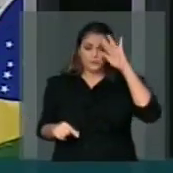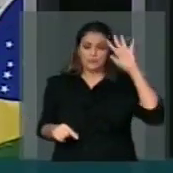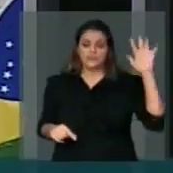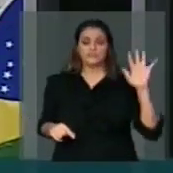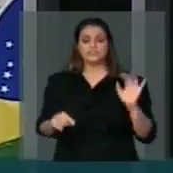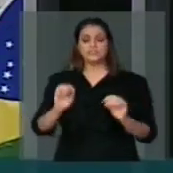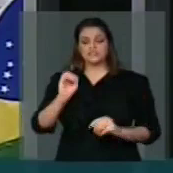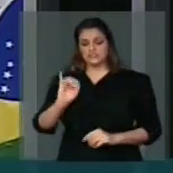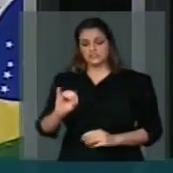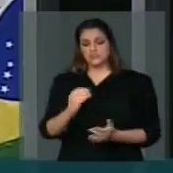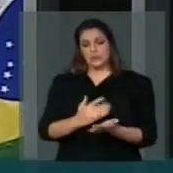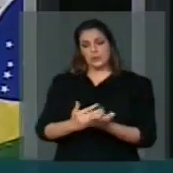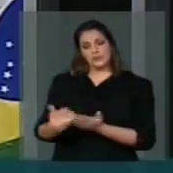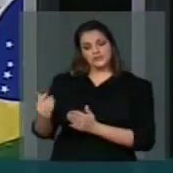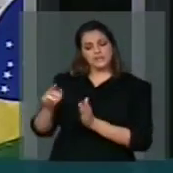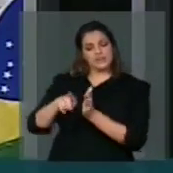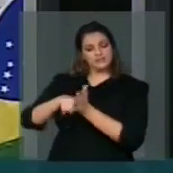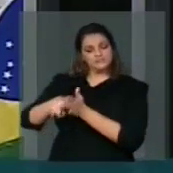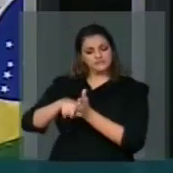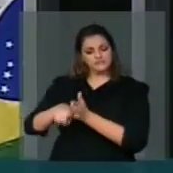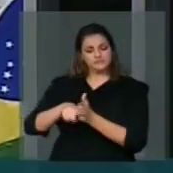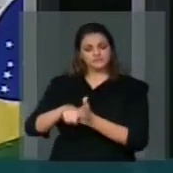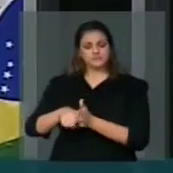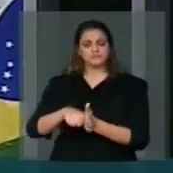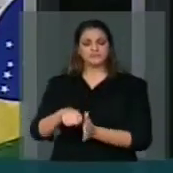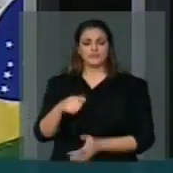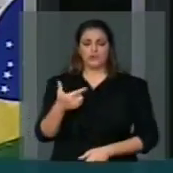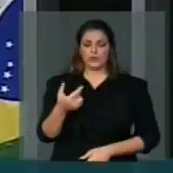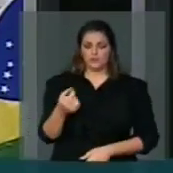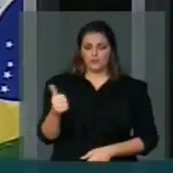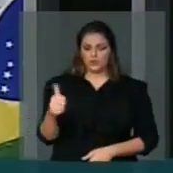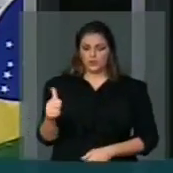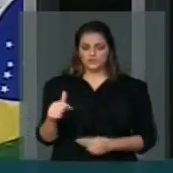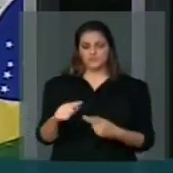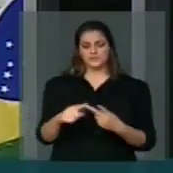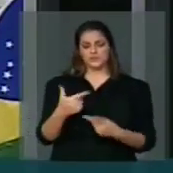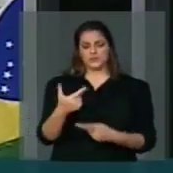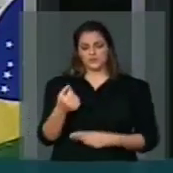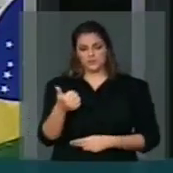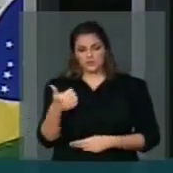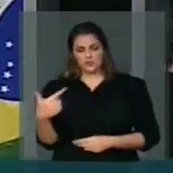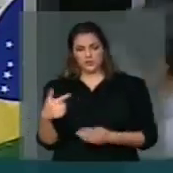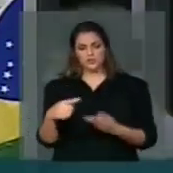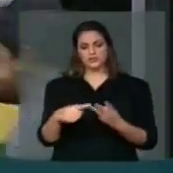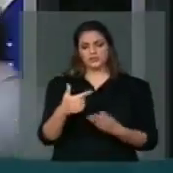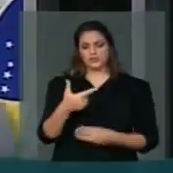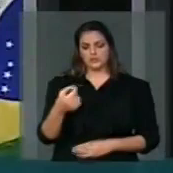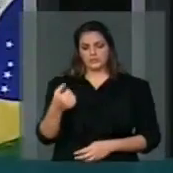apurar os rombos de 2011, 2012, 2013,